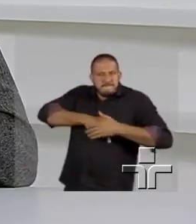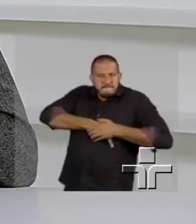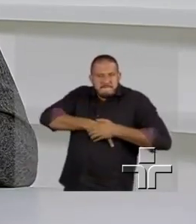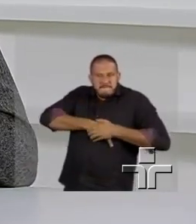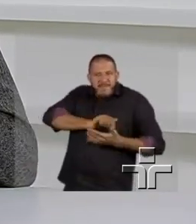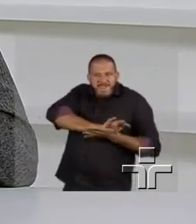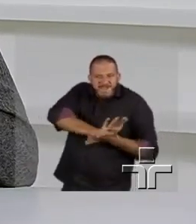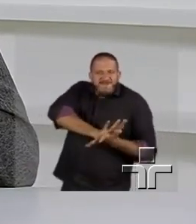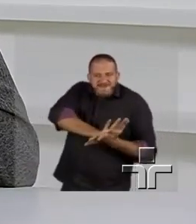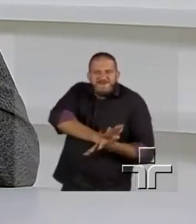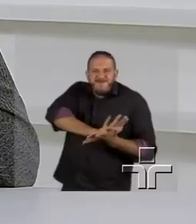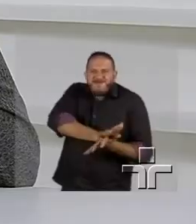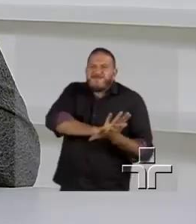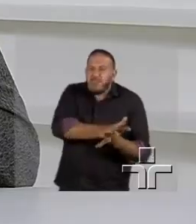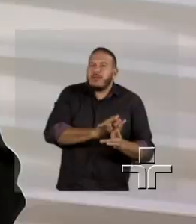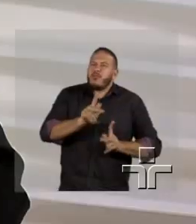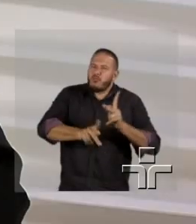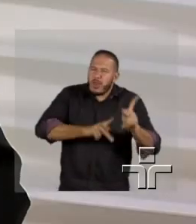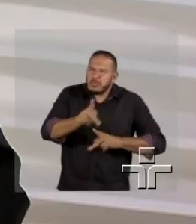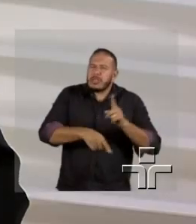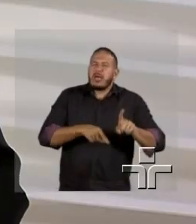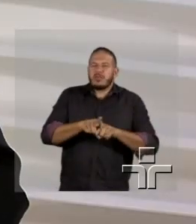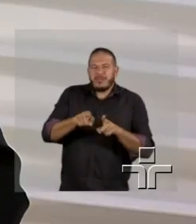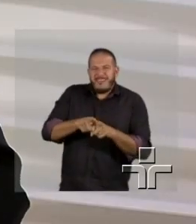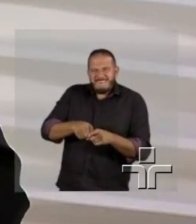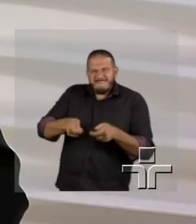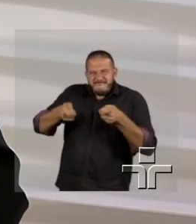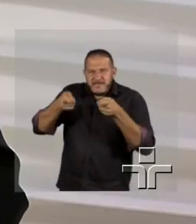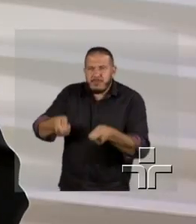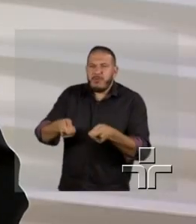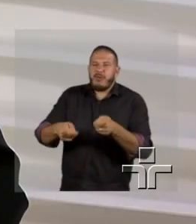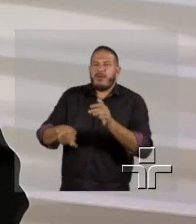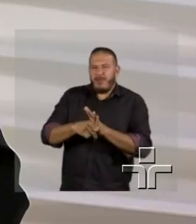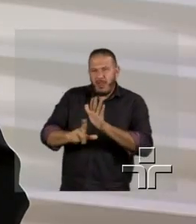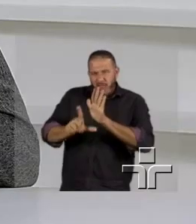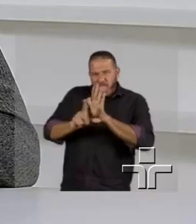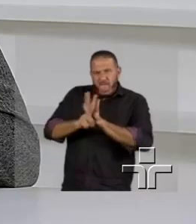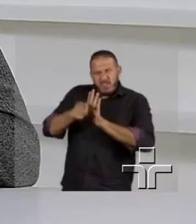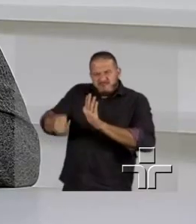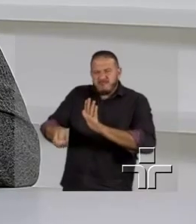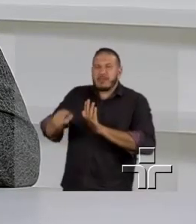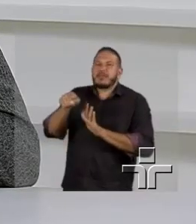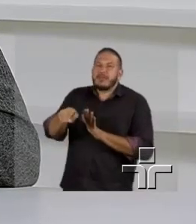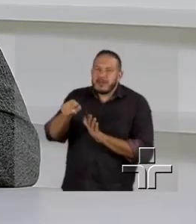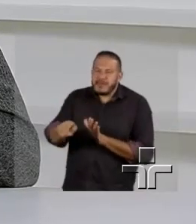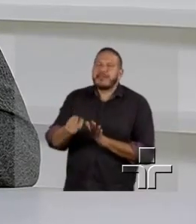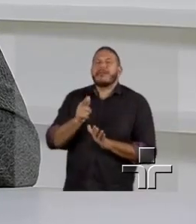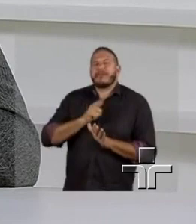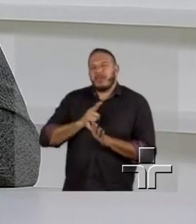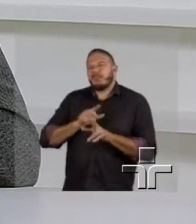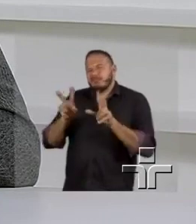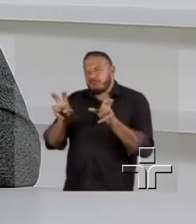grande expectativa da sociedade brasileira, que é muito desiludida em relação ao aspecto de recursos públicos, né?